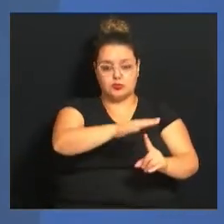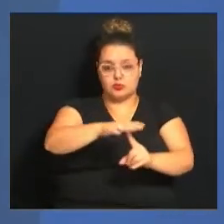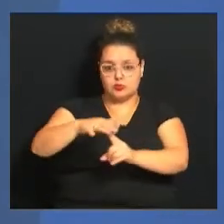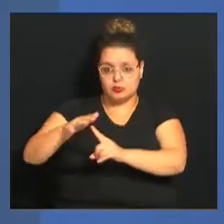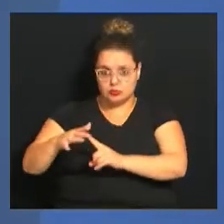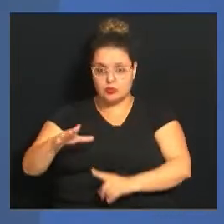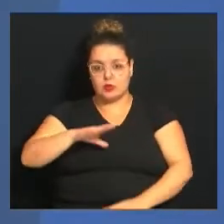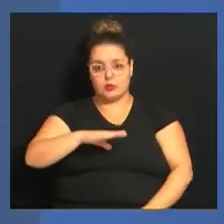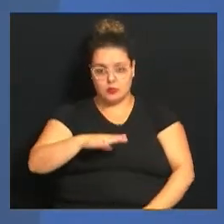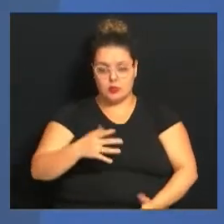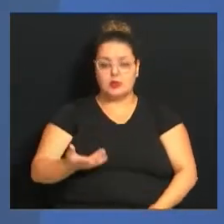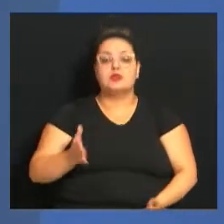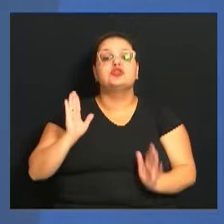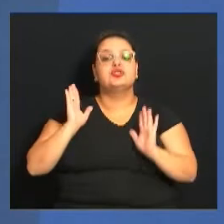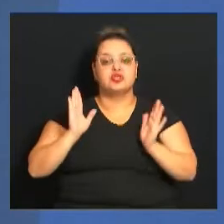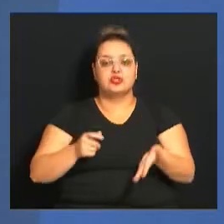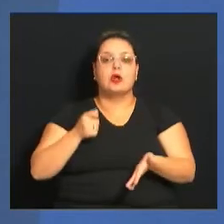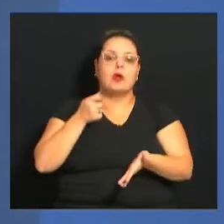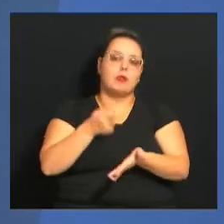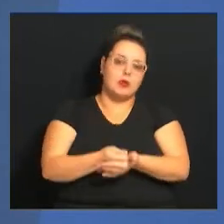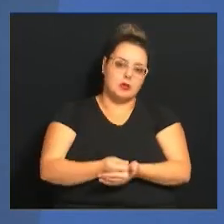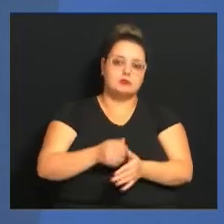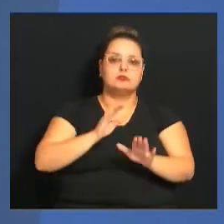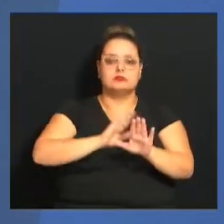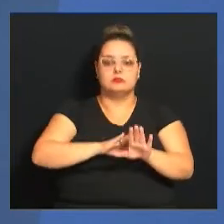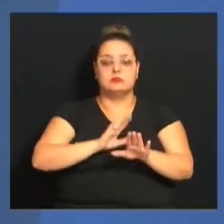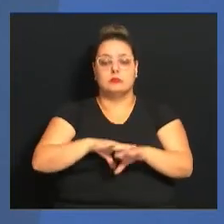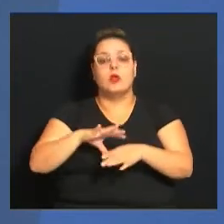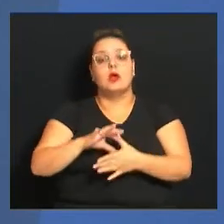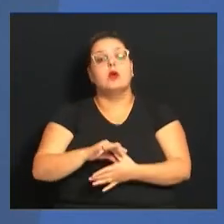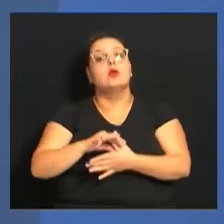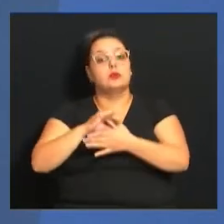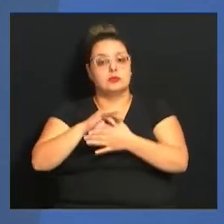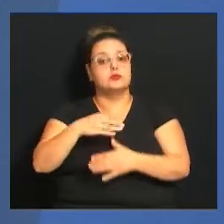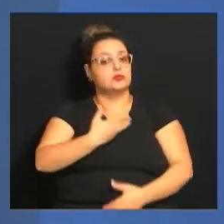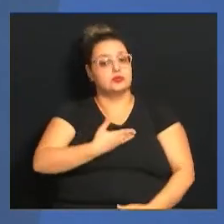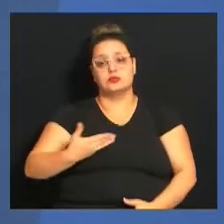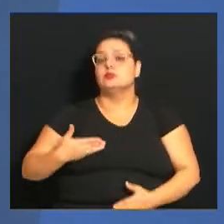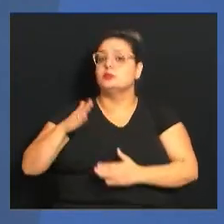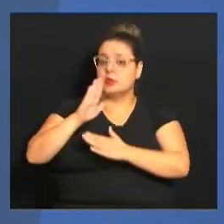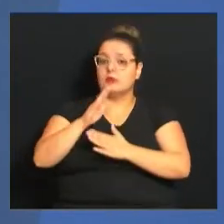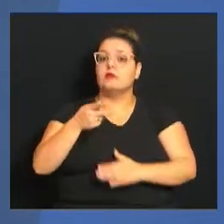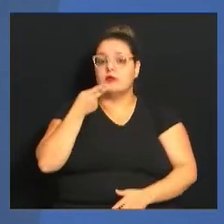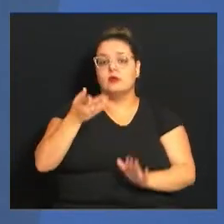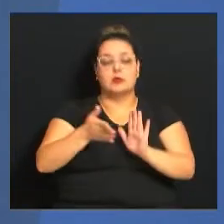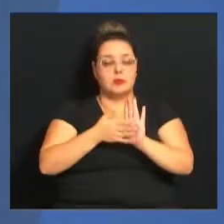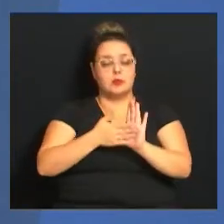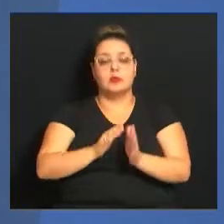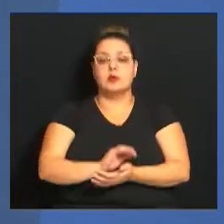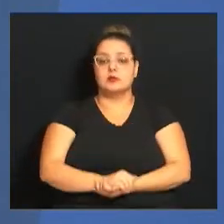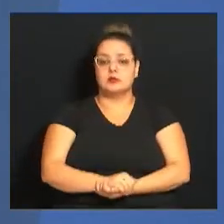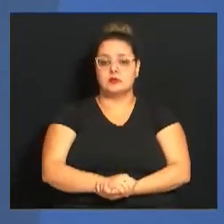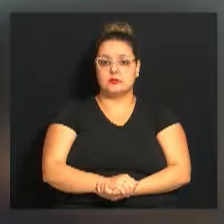cumpriria essas funções. O líder de governo na Câmara falou sobre a proposta.